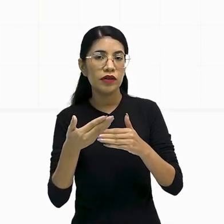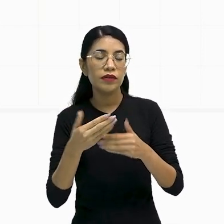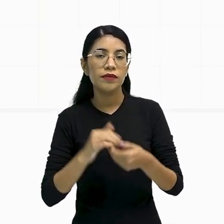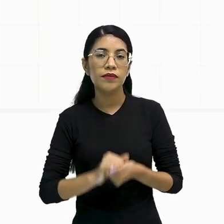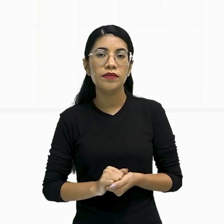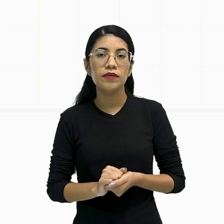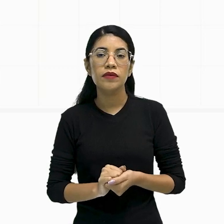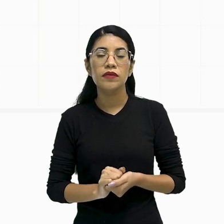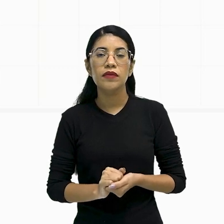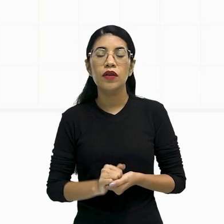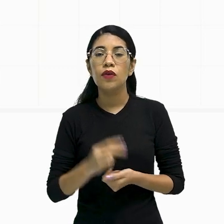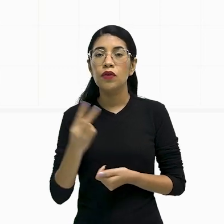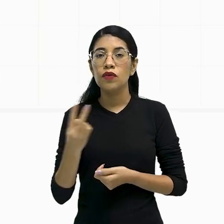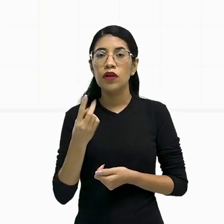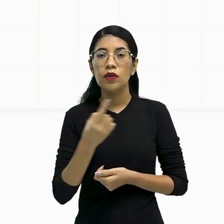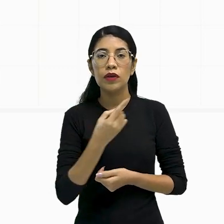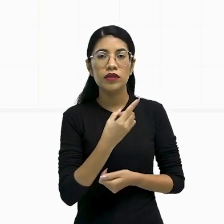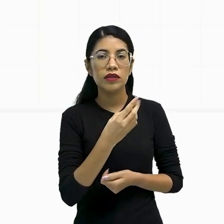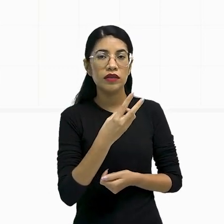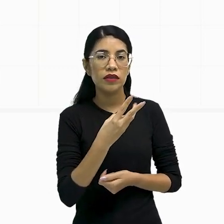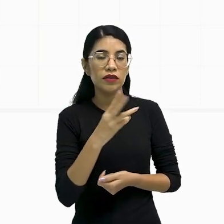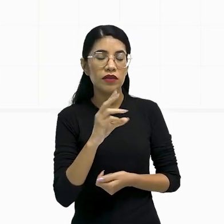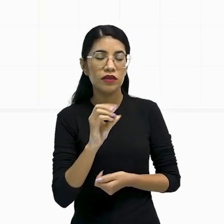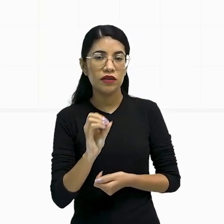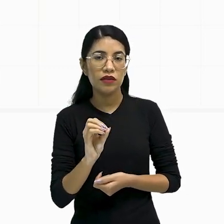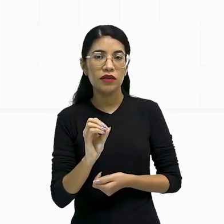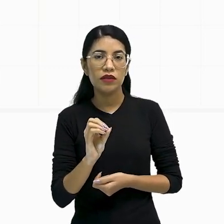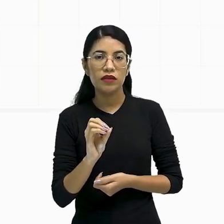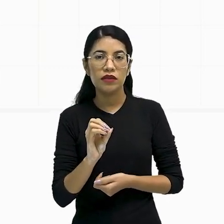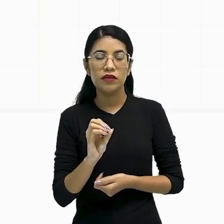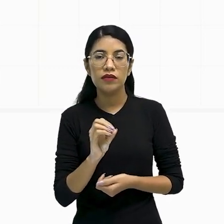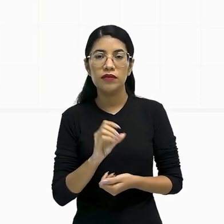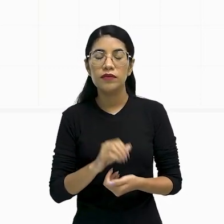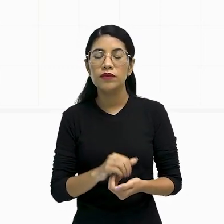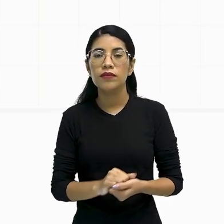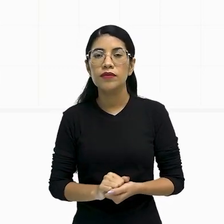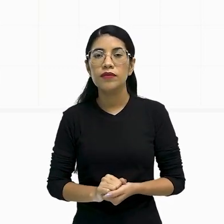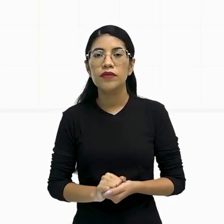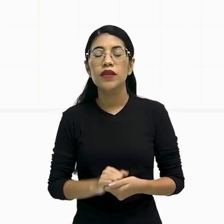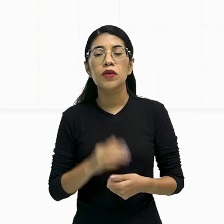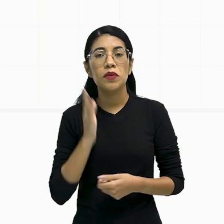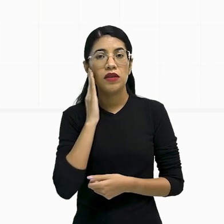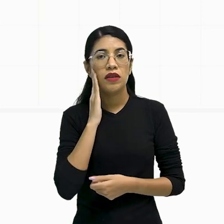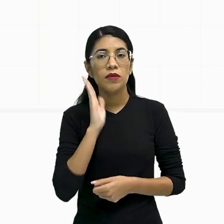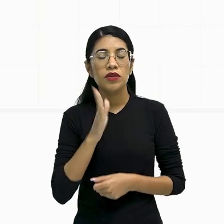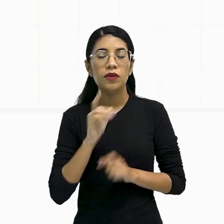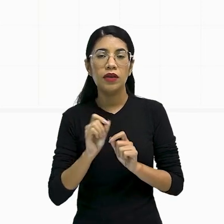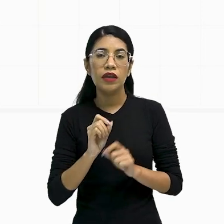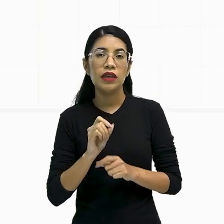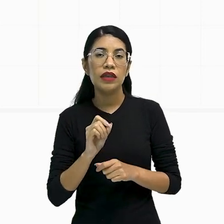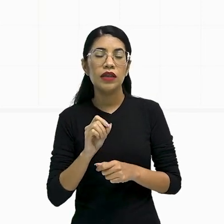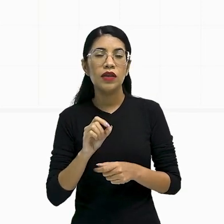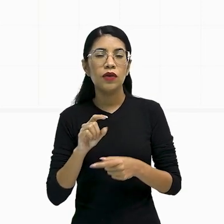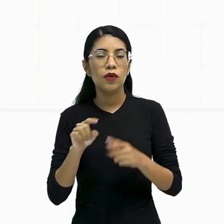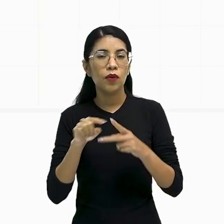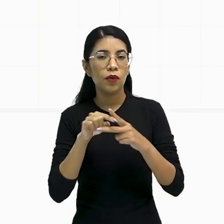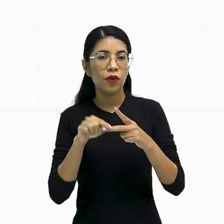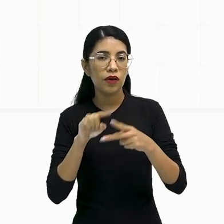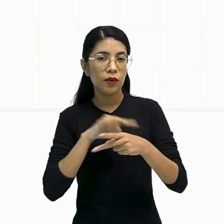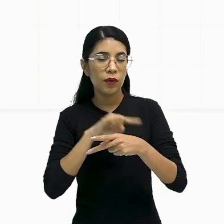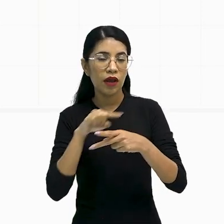Esse ângulo externo ele vale 130 graus, beleza? Nós já sabemos que um ângulo raso